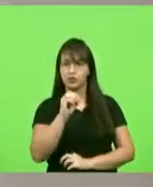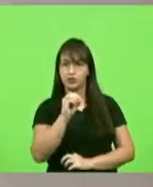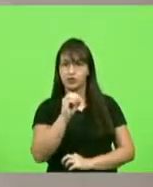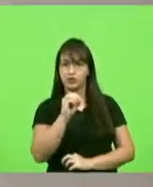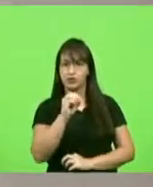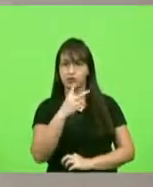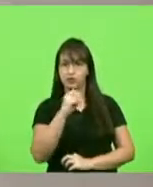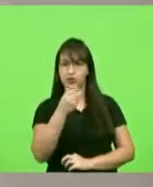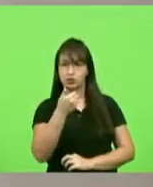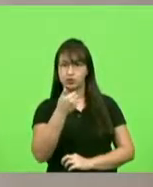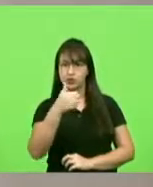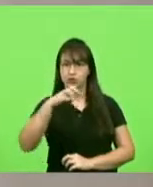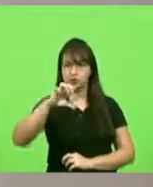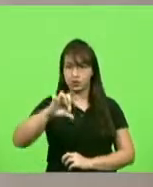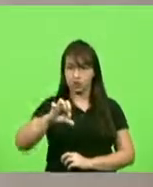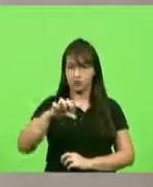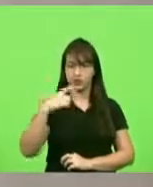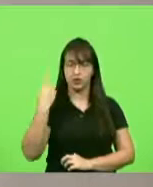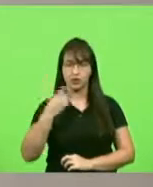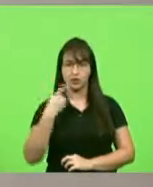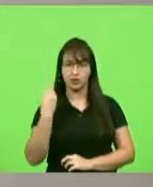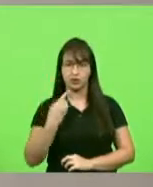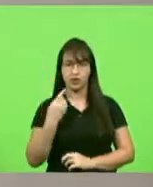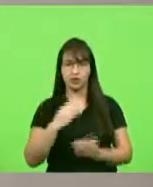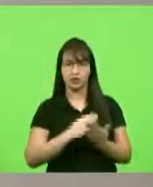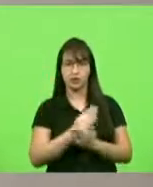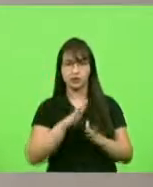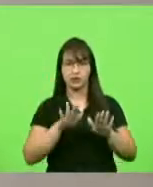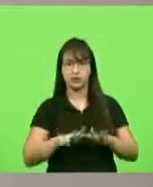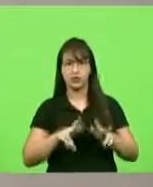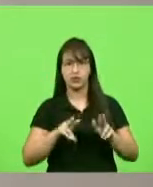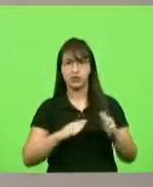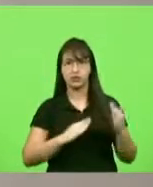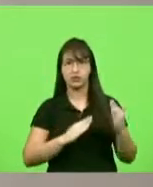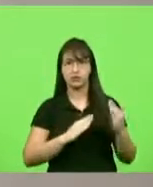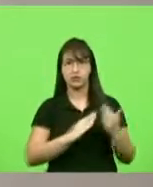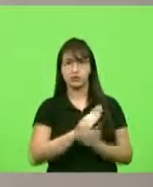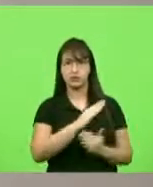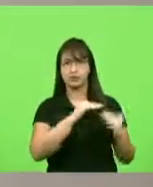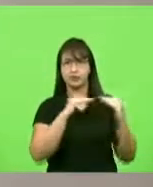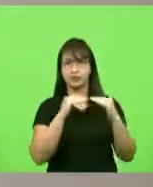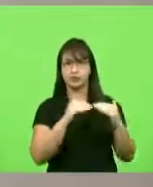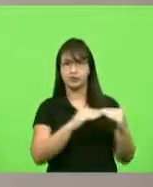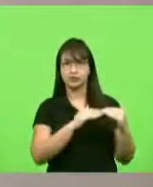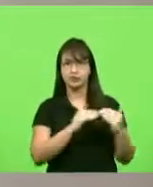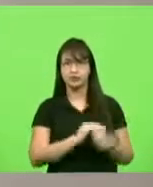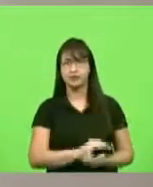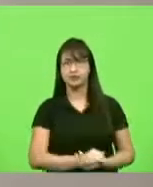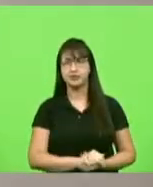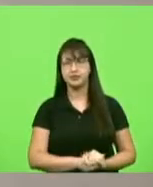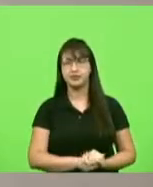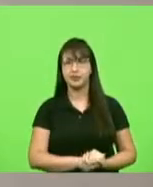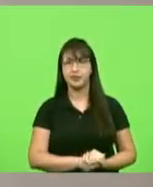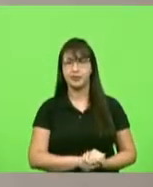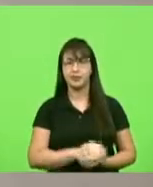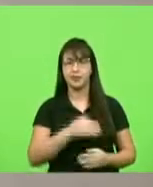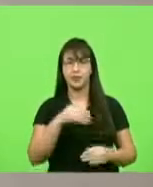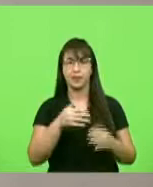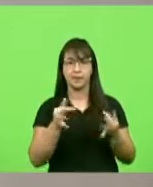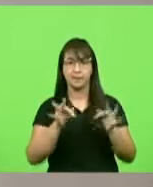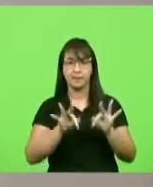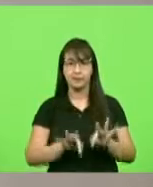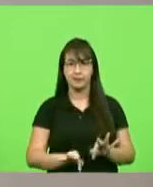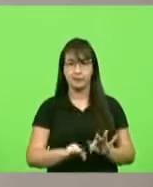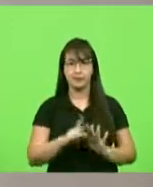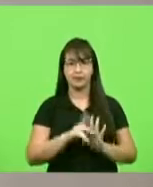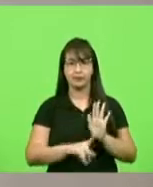85.0/2019. Deputados que aprovam, permaneçam como se encontram. Aprovado por unanimidade. Votação da redação final do